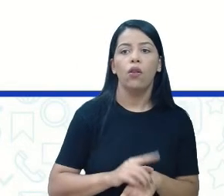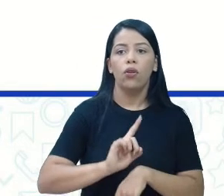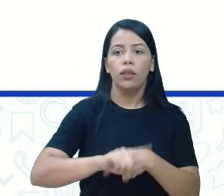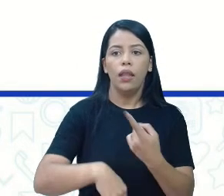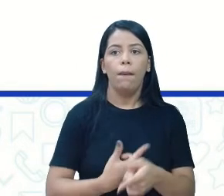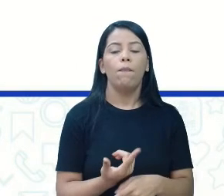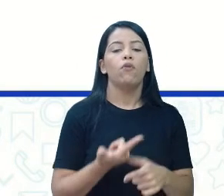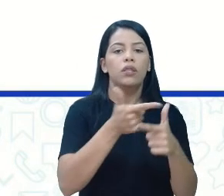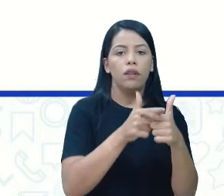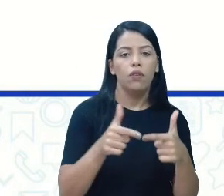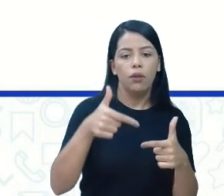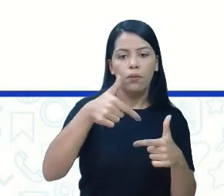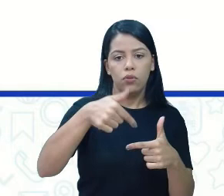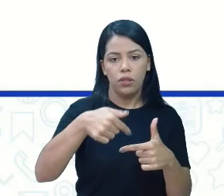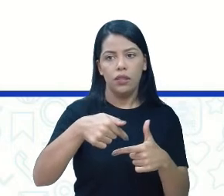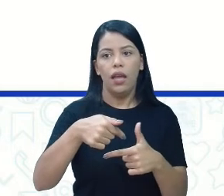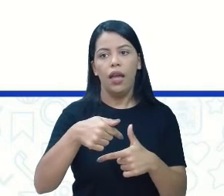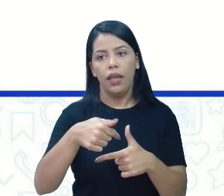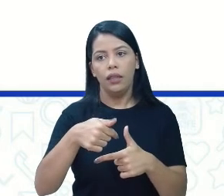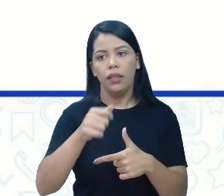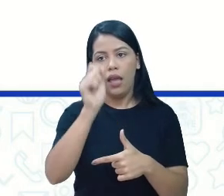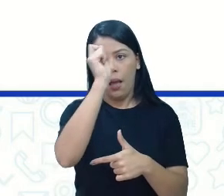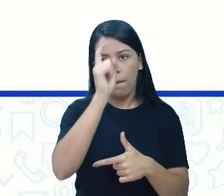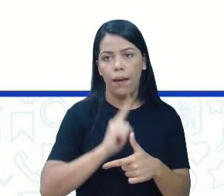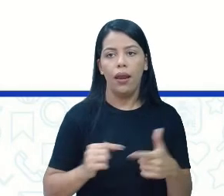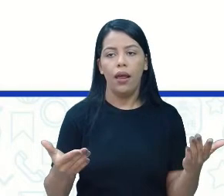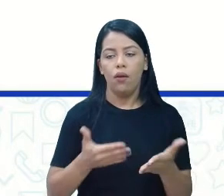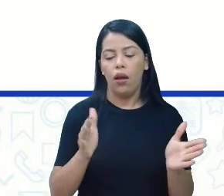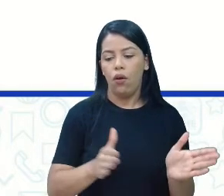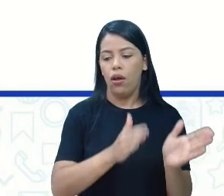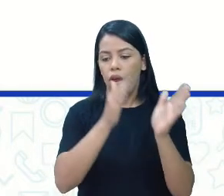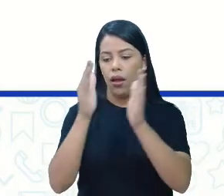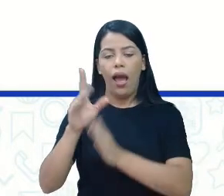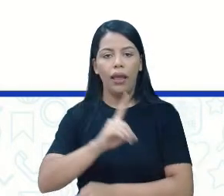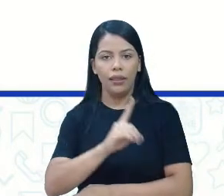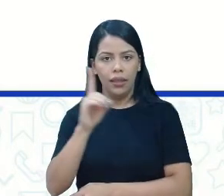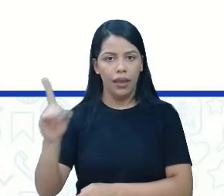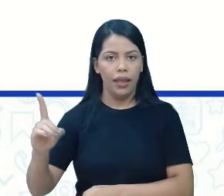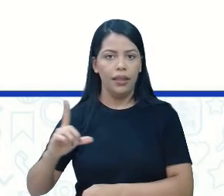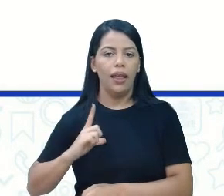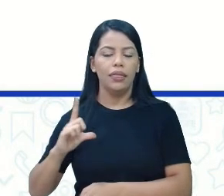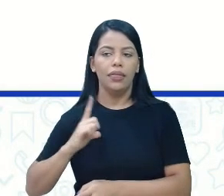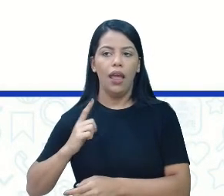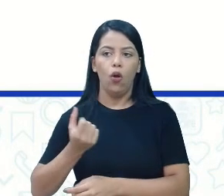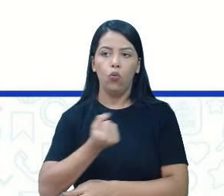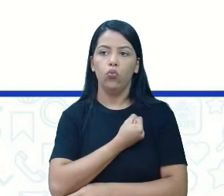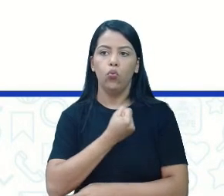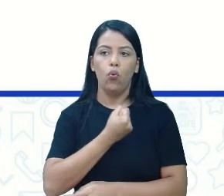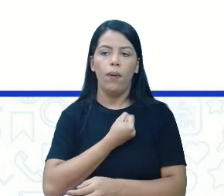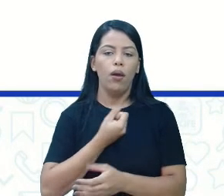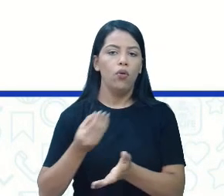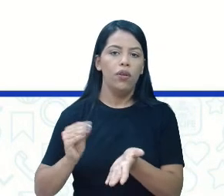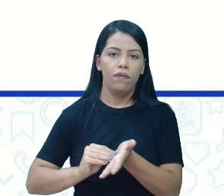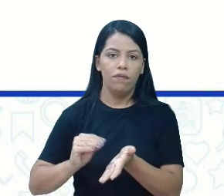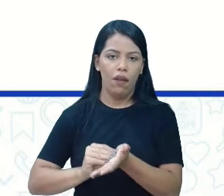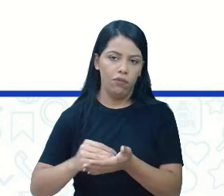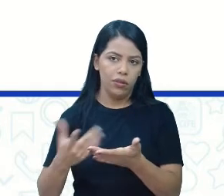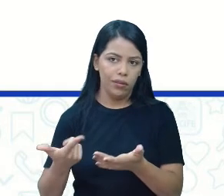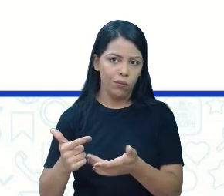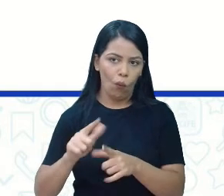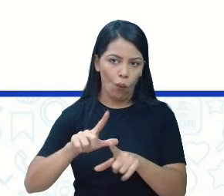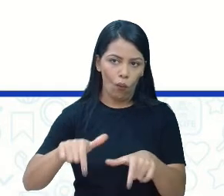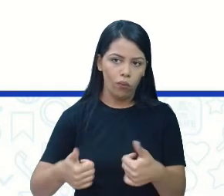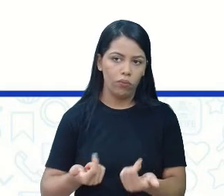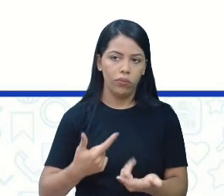E aqui à direita está aparecendo para vocês quais são os números que vão sobrando, né? E aí a gente verifica